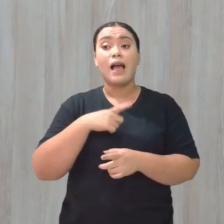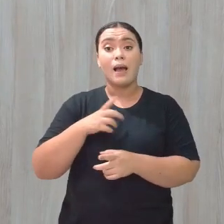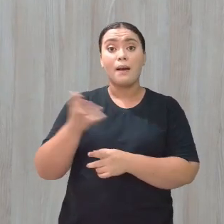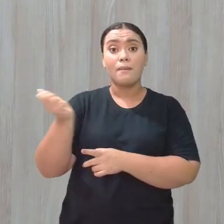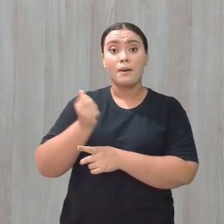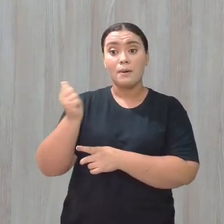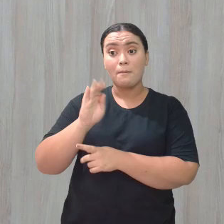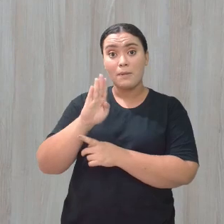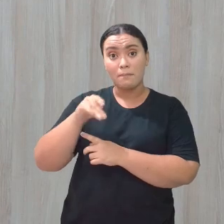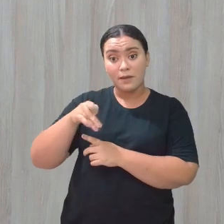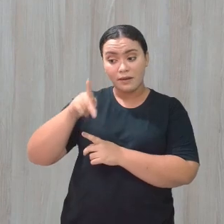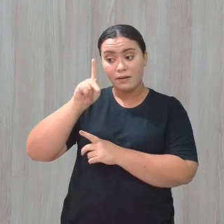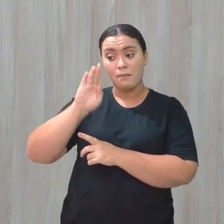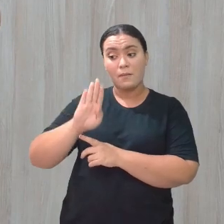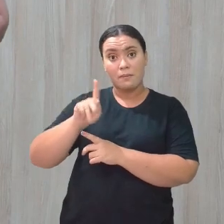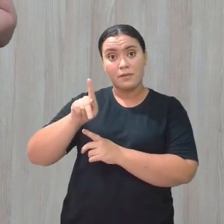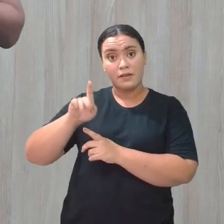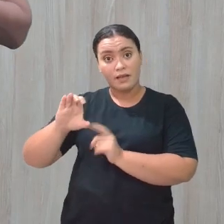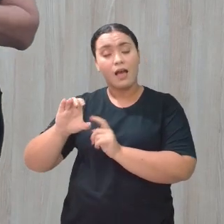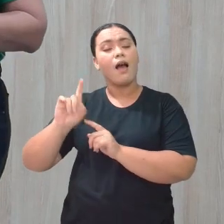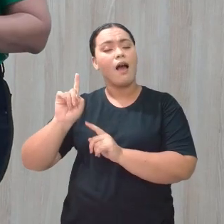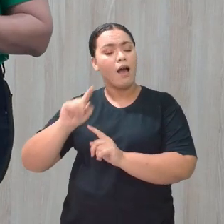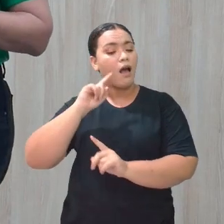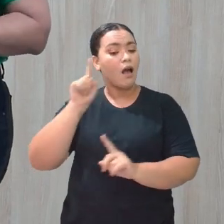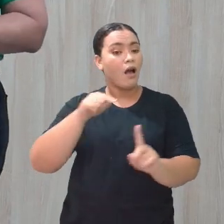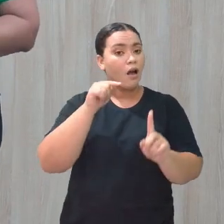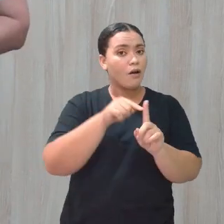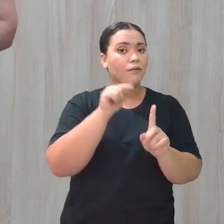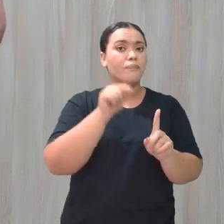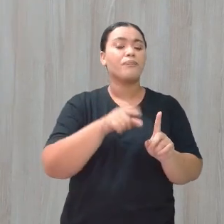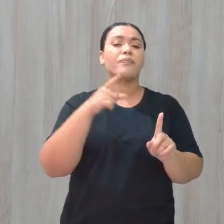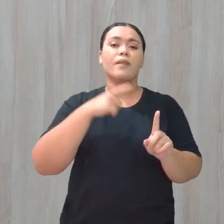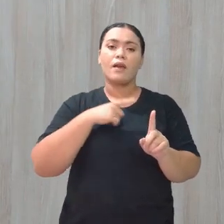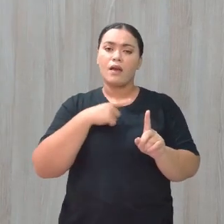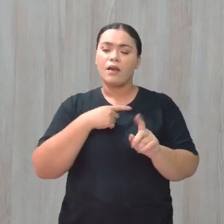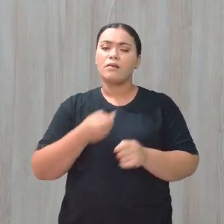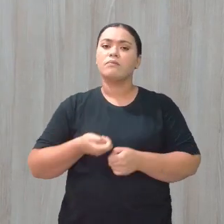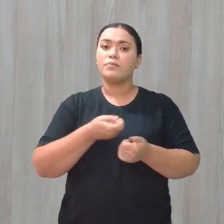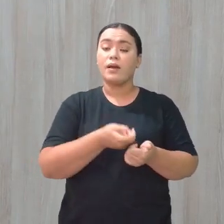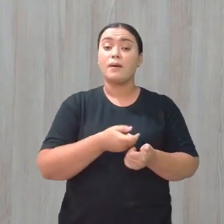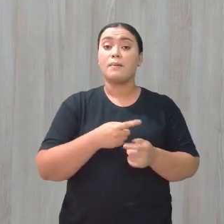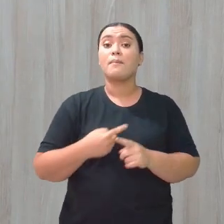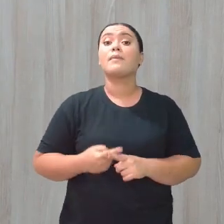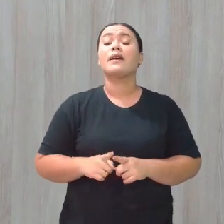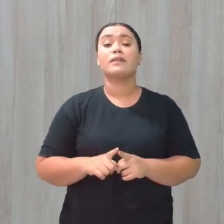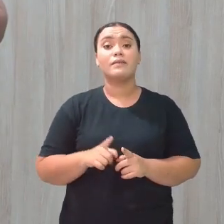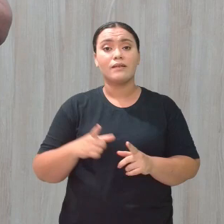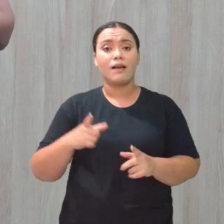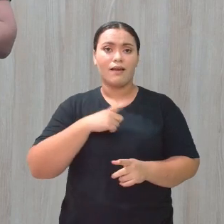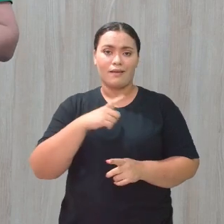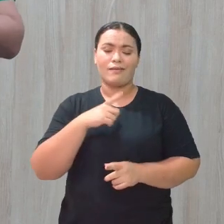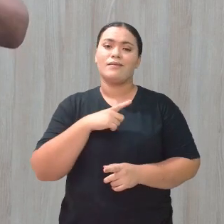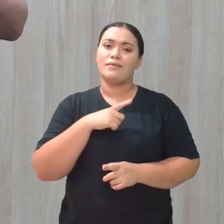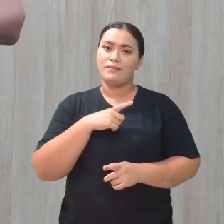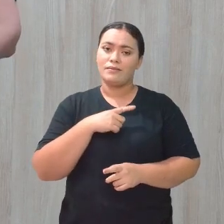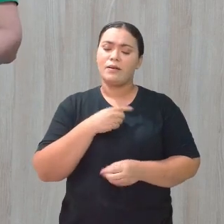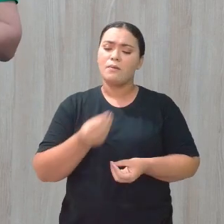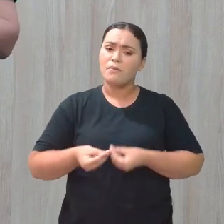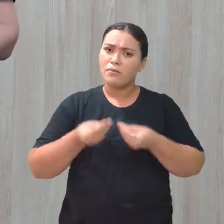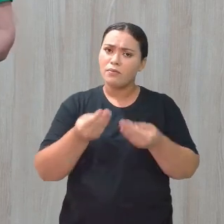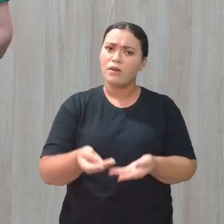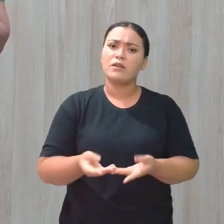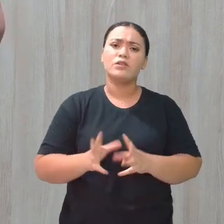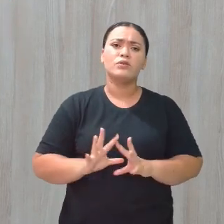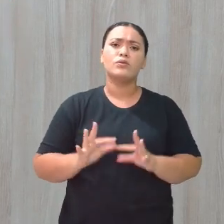do BPC, ele é alvo desse programa e ele vai, sim, ter os benefícios